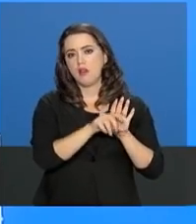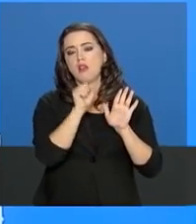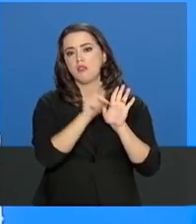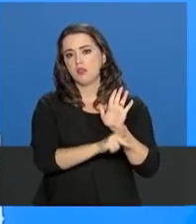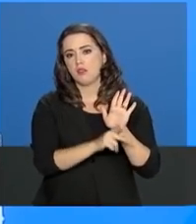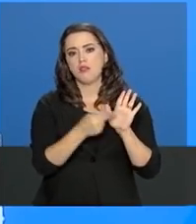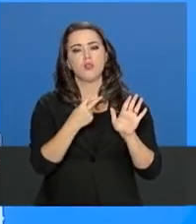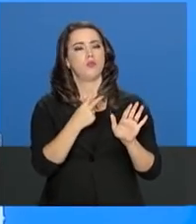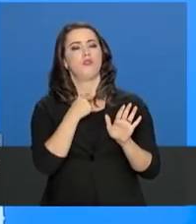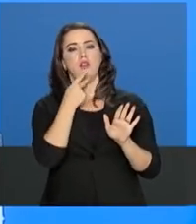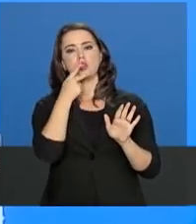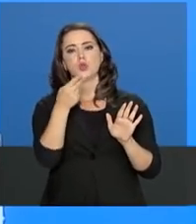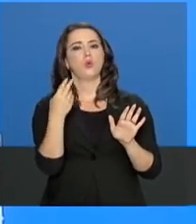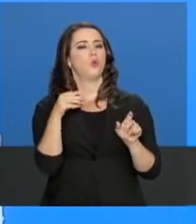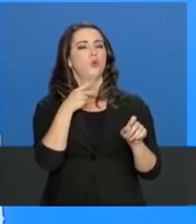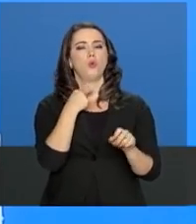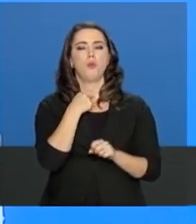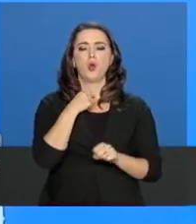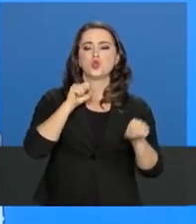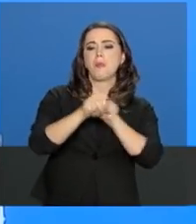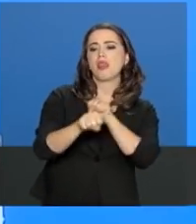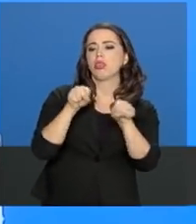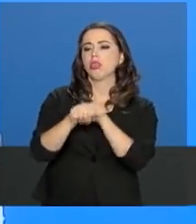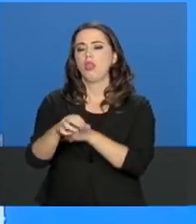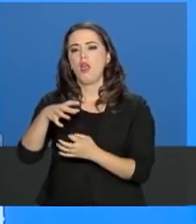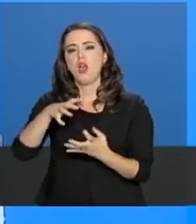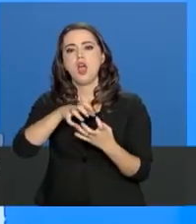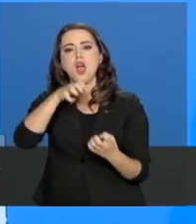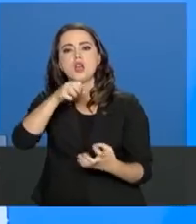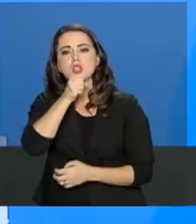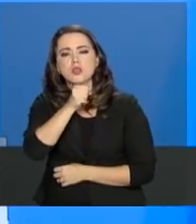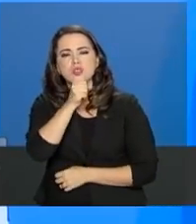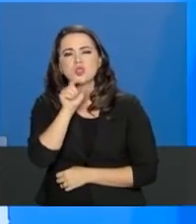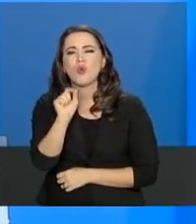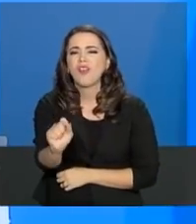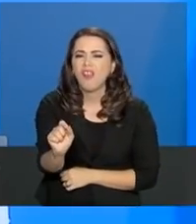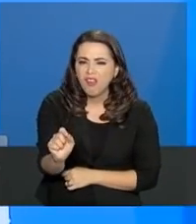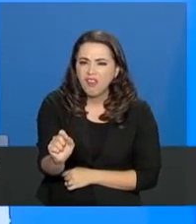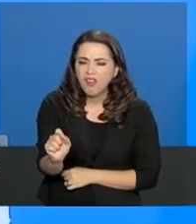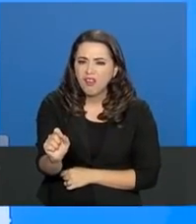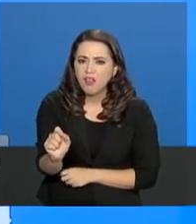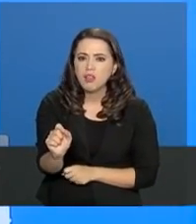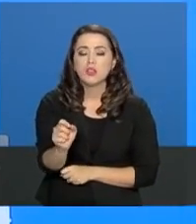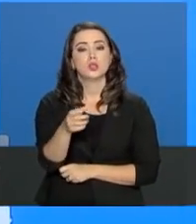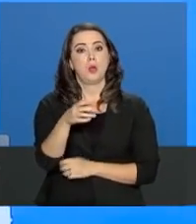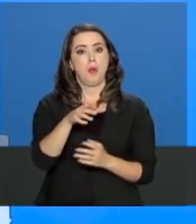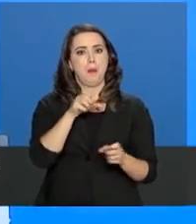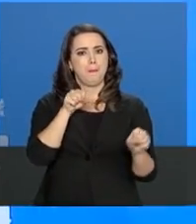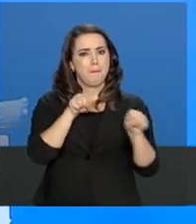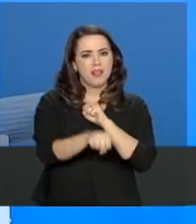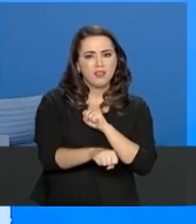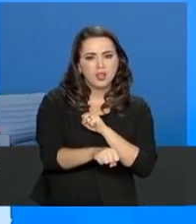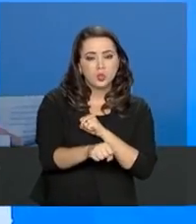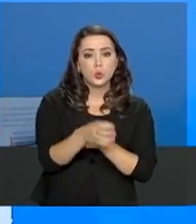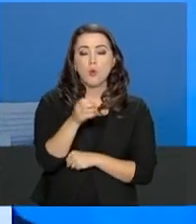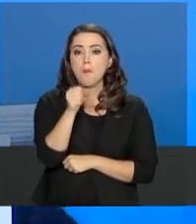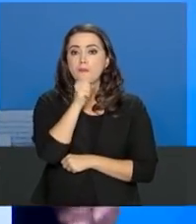matam de idosos não é o que o escudo dose os idosos